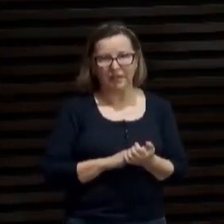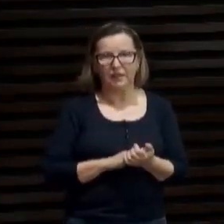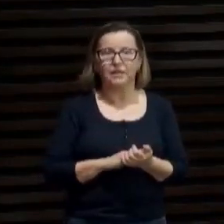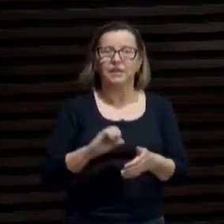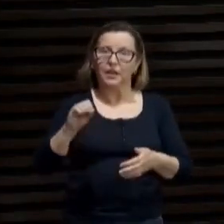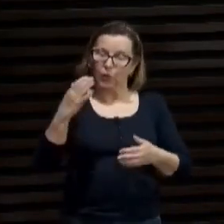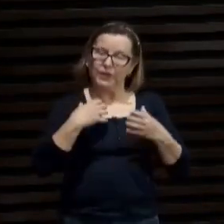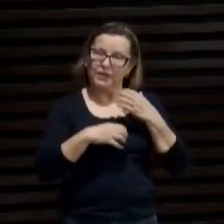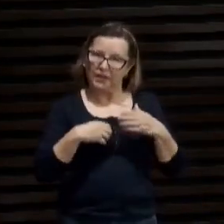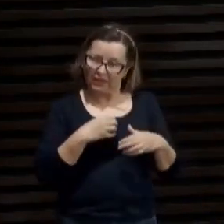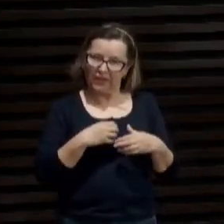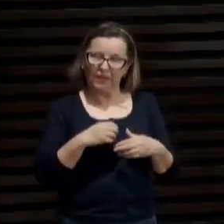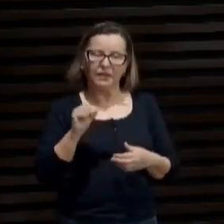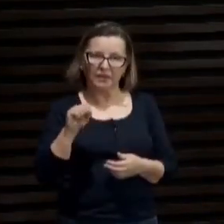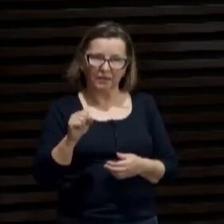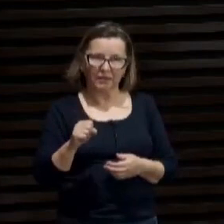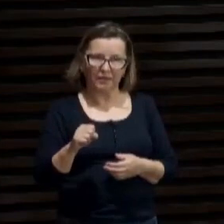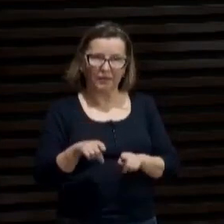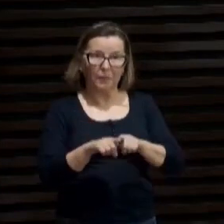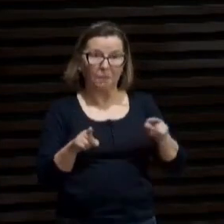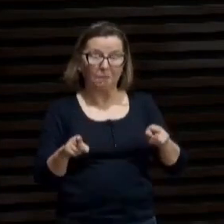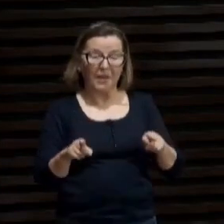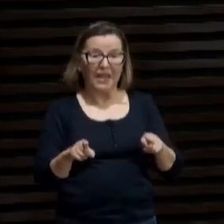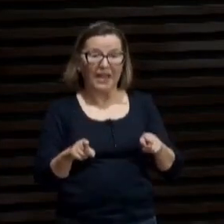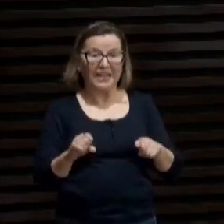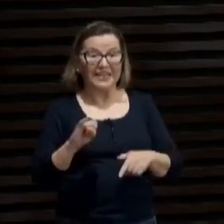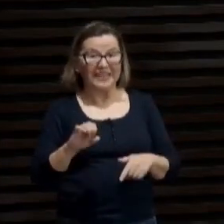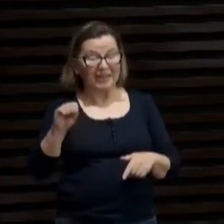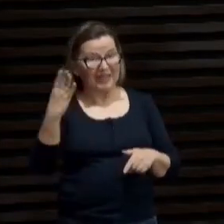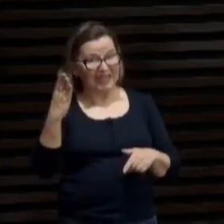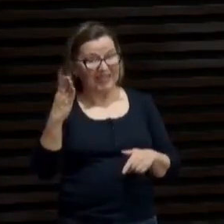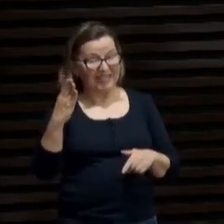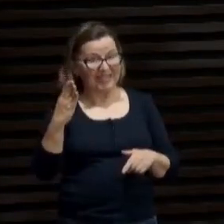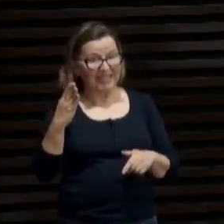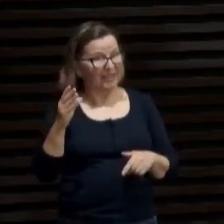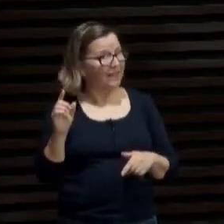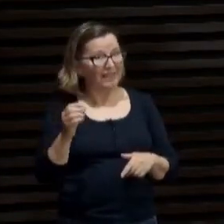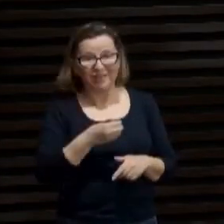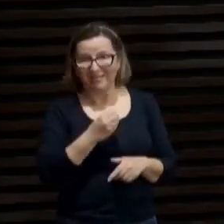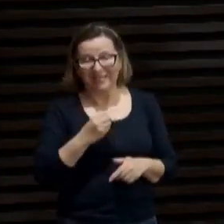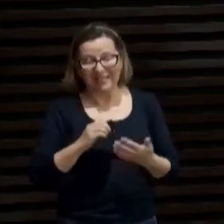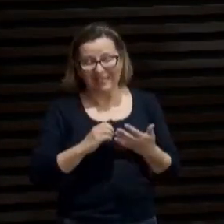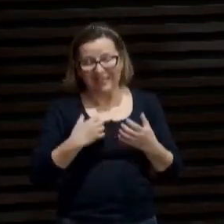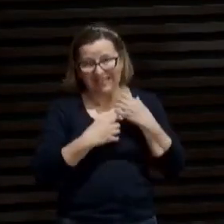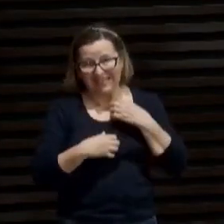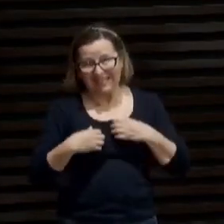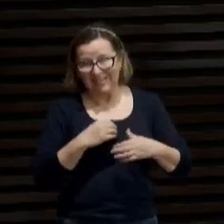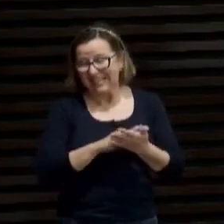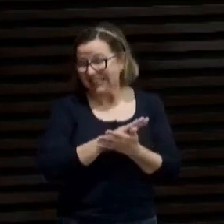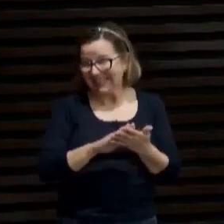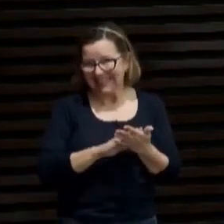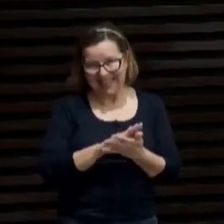tudo. Olha a antítese. Não andeis ansiosos de coisa alguma. Nada